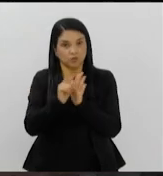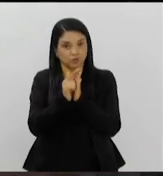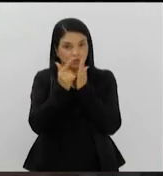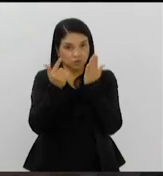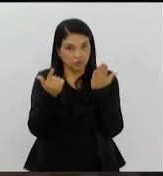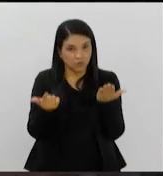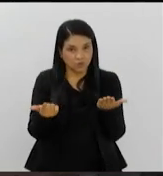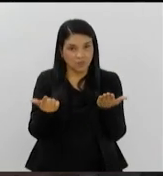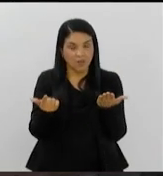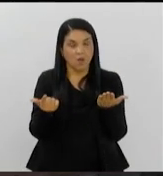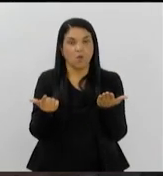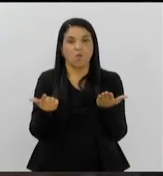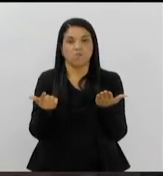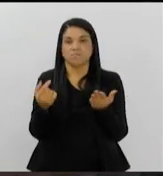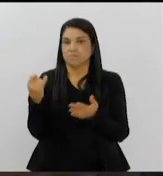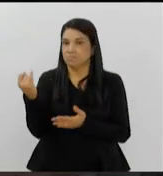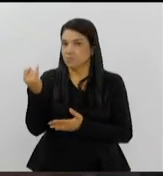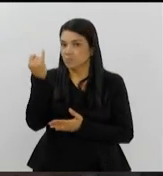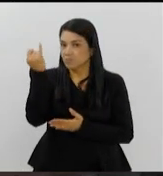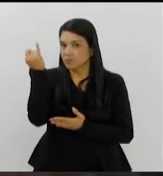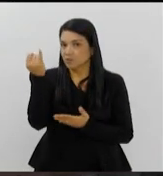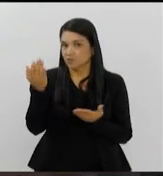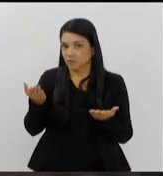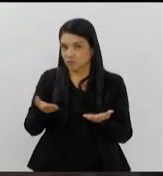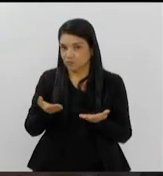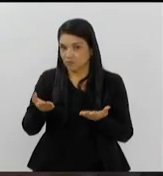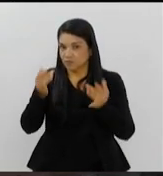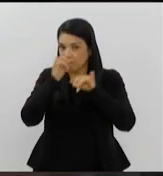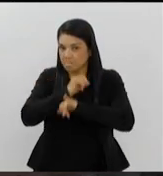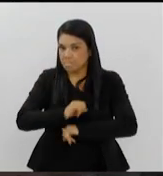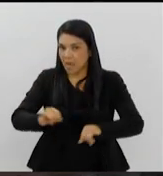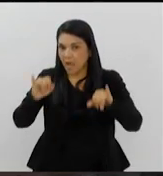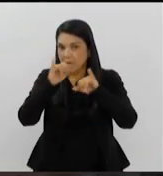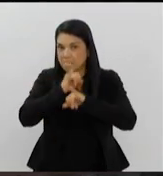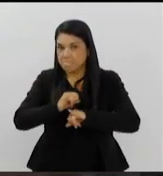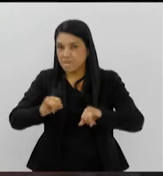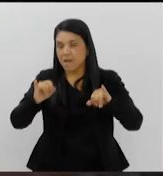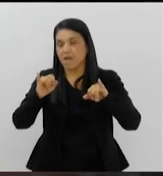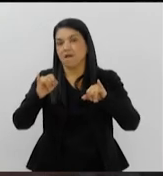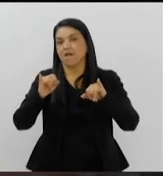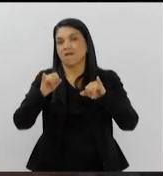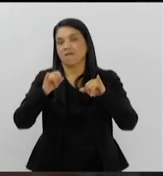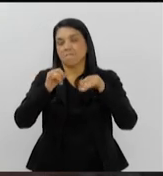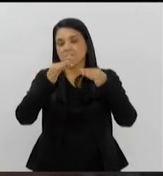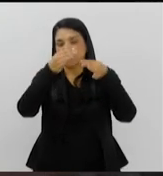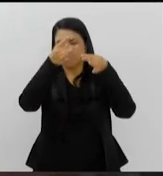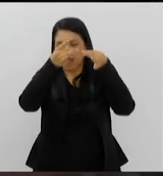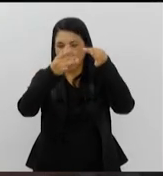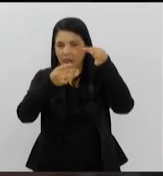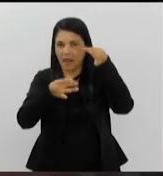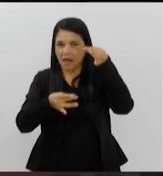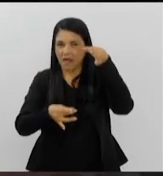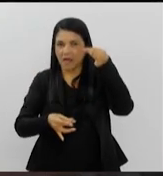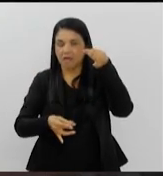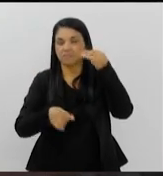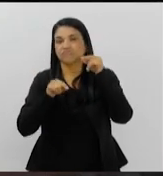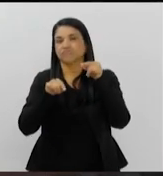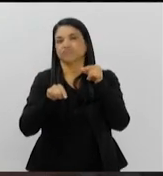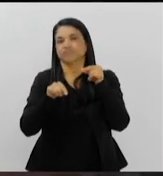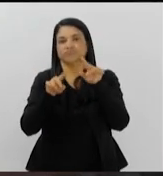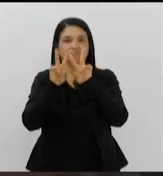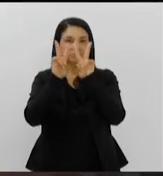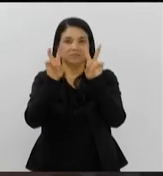grande circulação faz uma matéria bem exaustiva sobre esse procedimento, eu